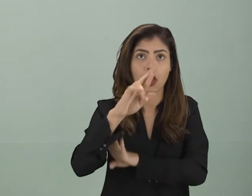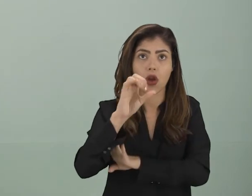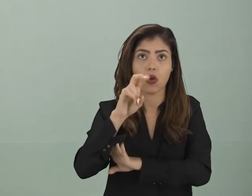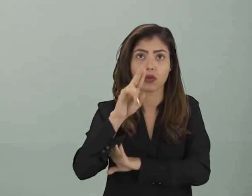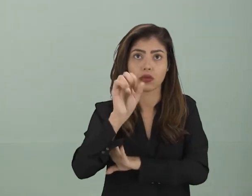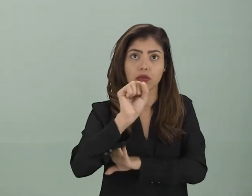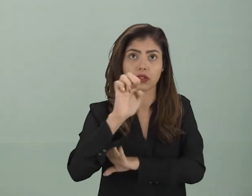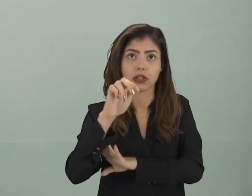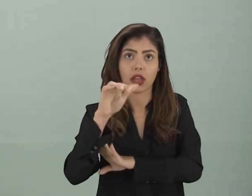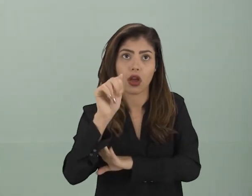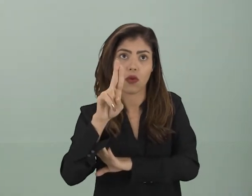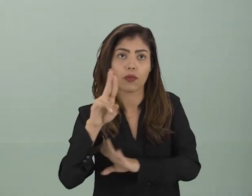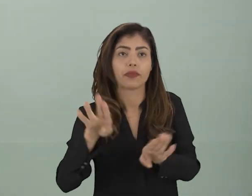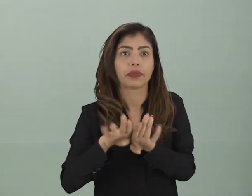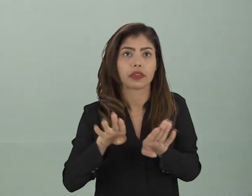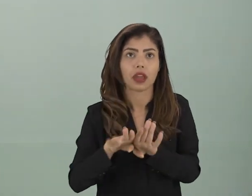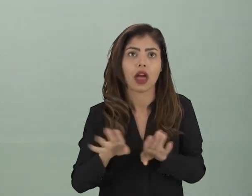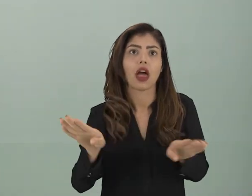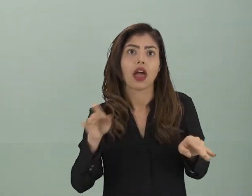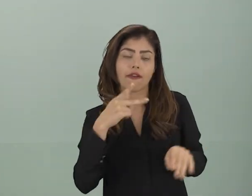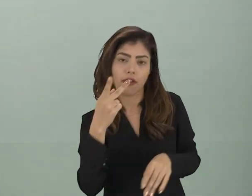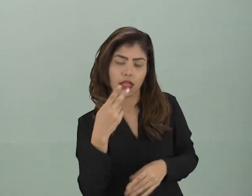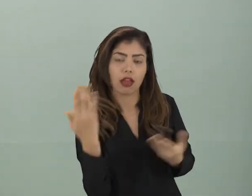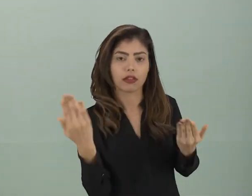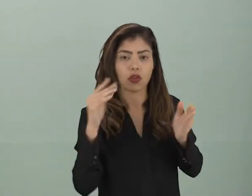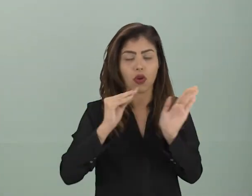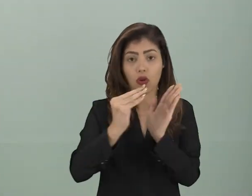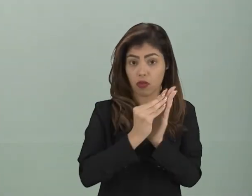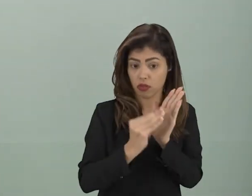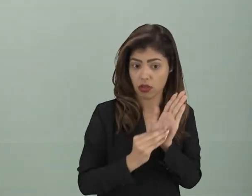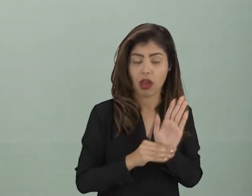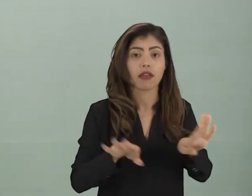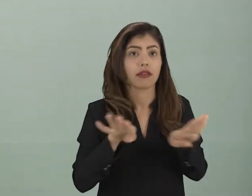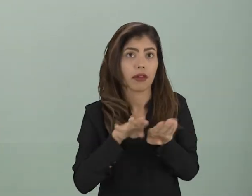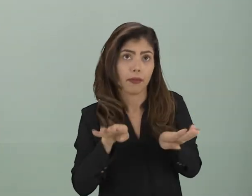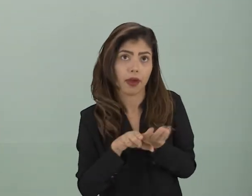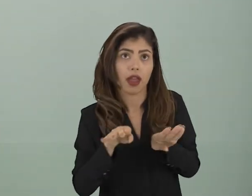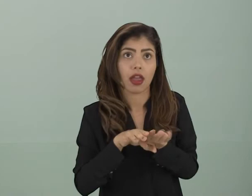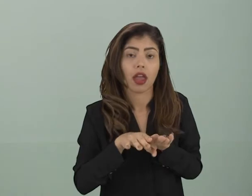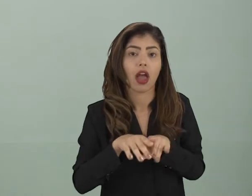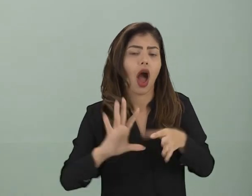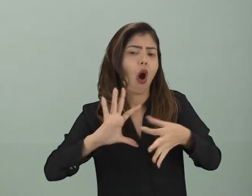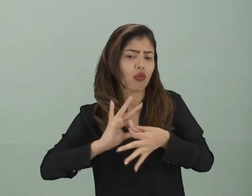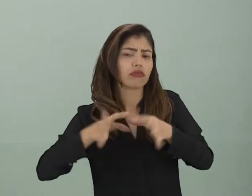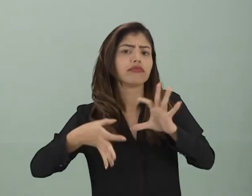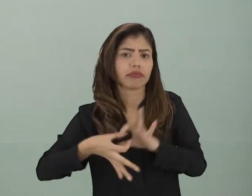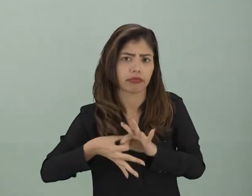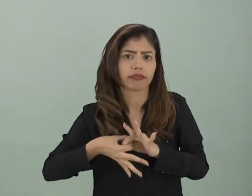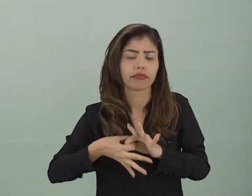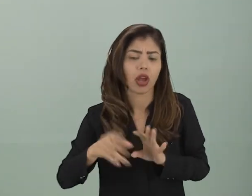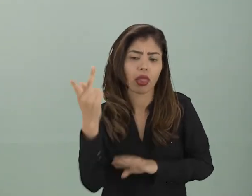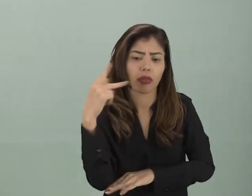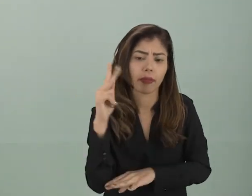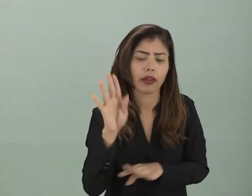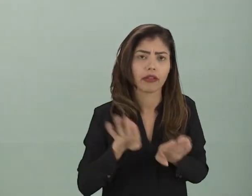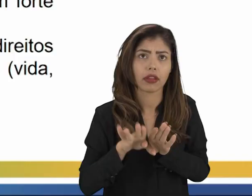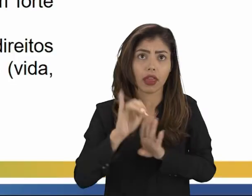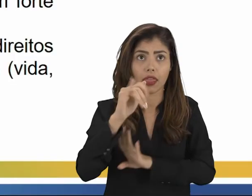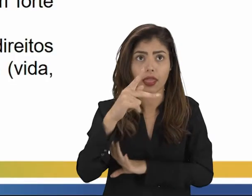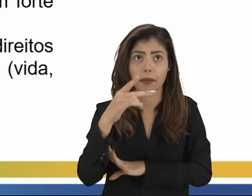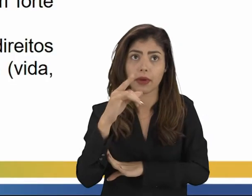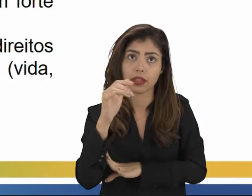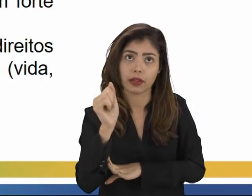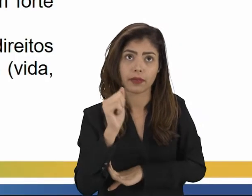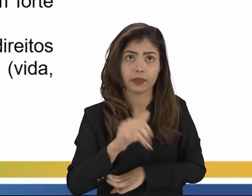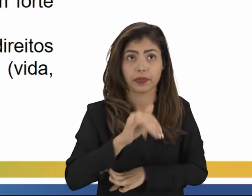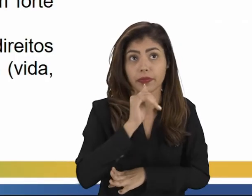foram citados aí pelos iluministas, também foi colocado em vigor dentro do contexto desse período de independência. Dá uma olhada lá, ó.